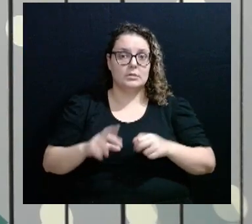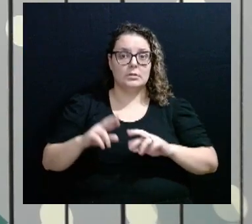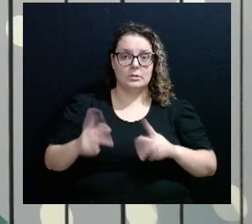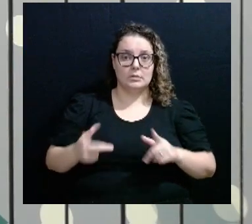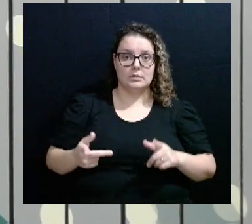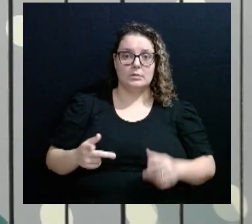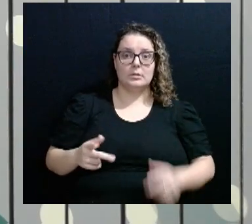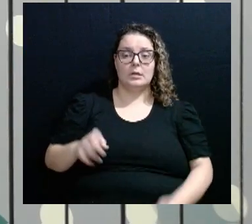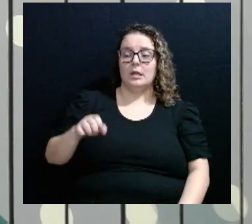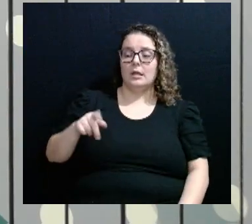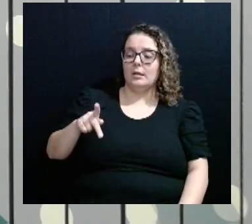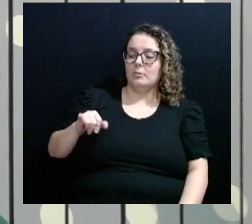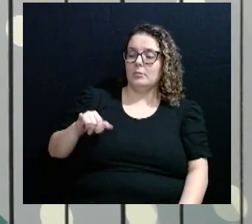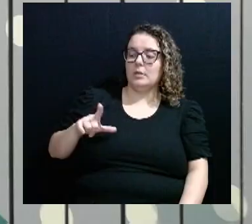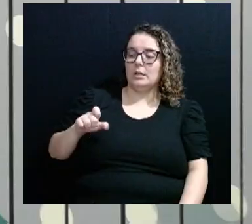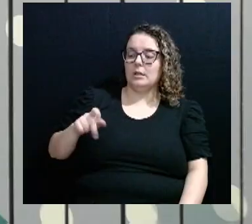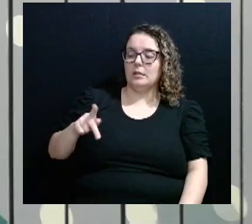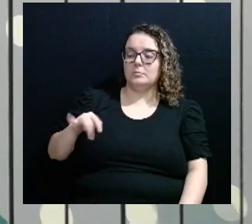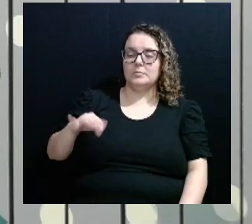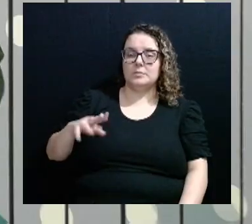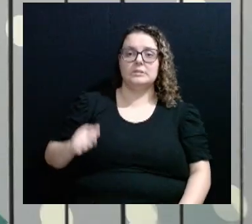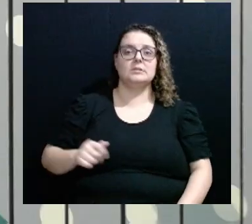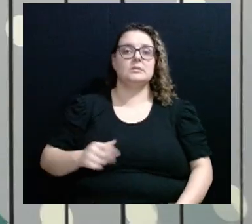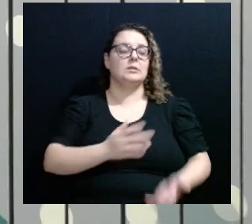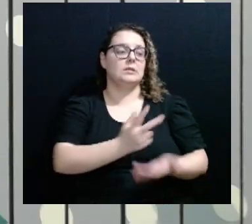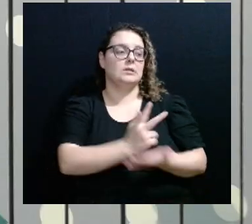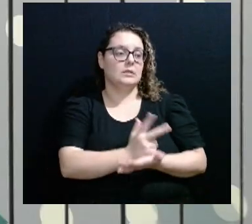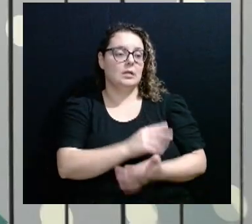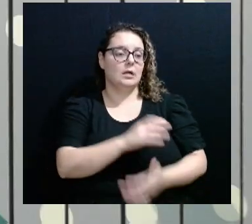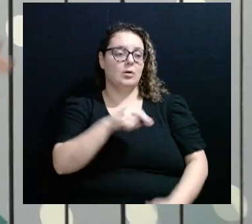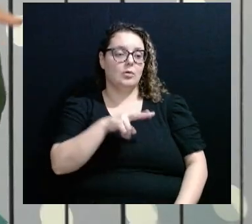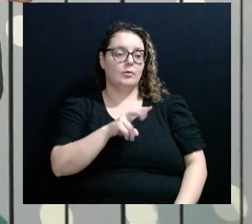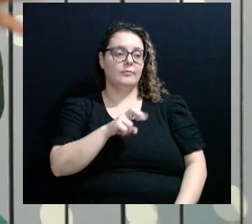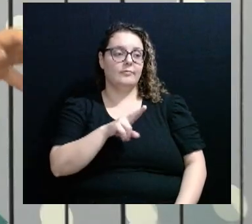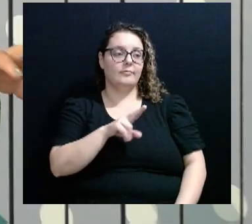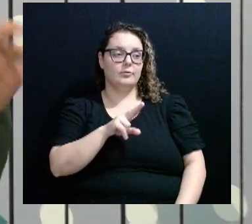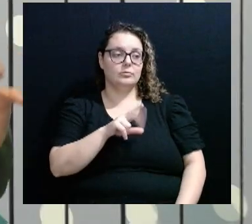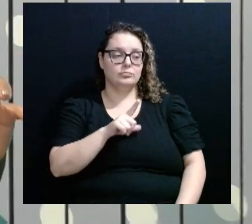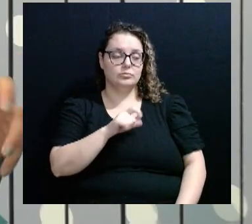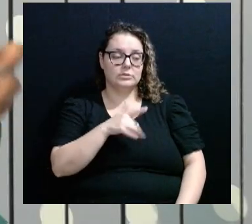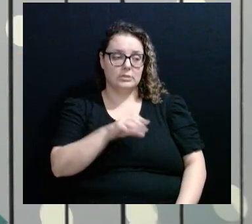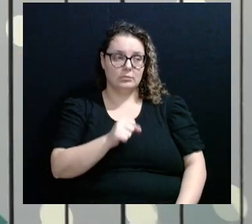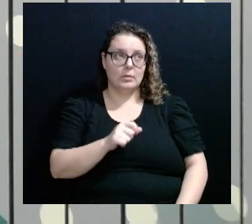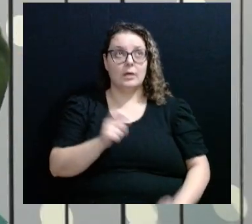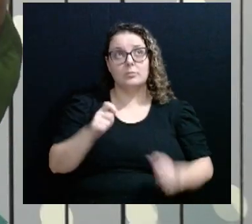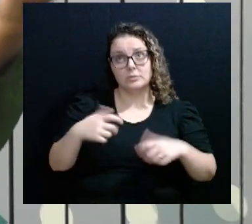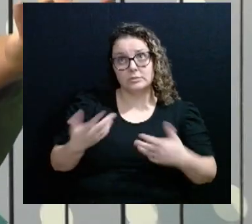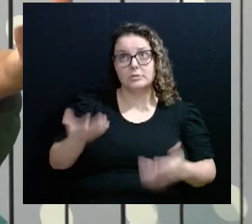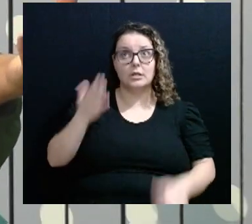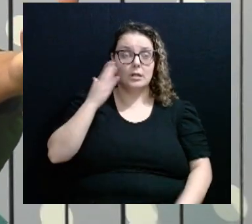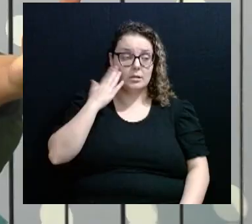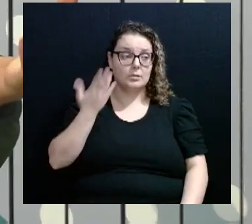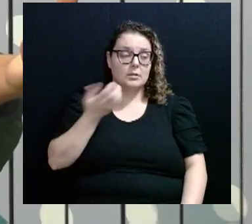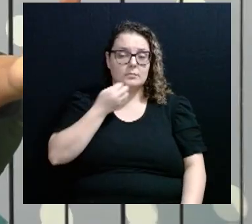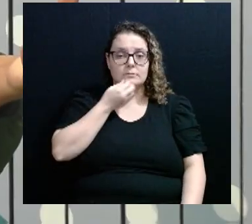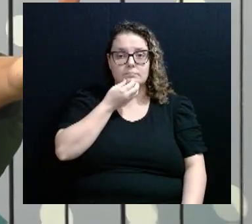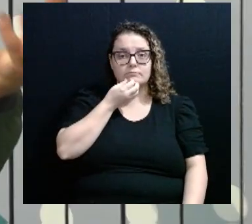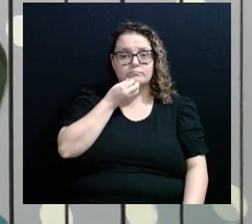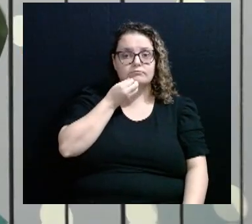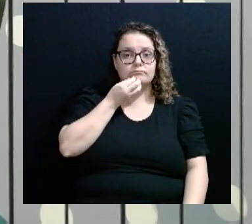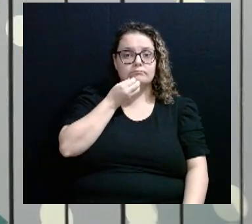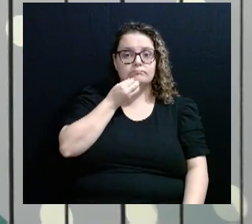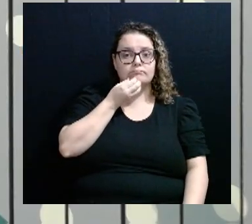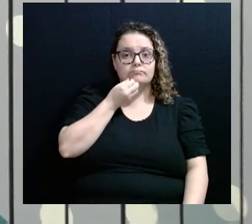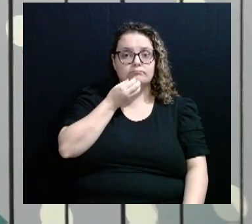né? E essa diferença da epilepsia e também da convulsão. É possível, né? Eu sei que